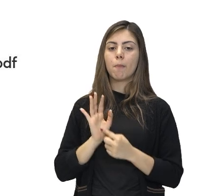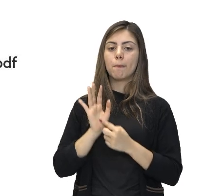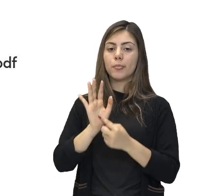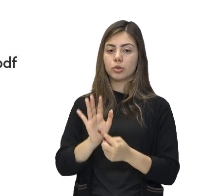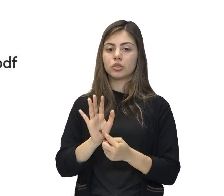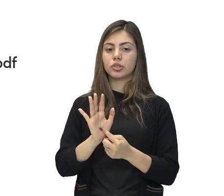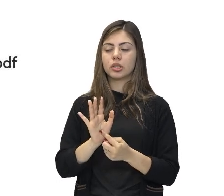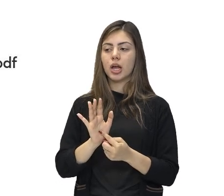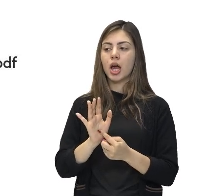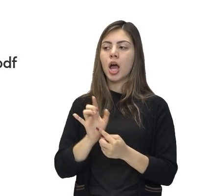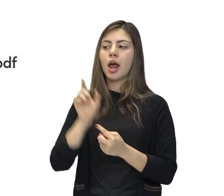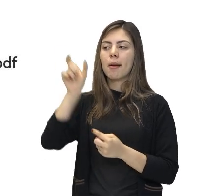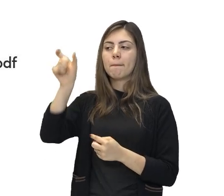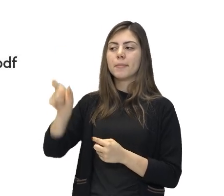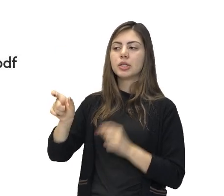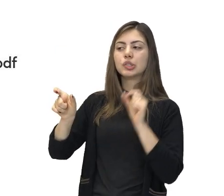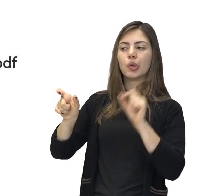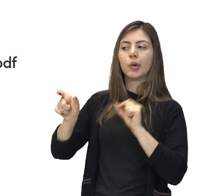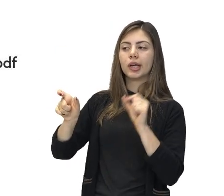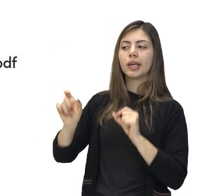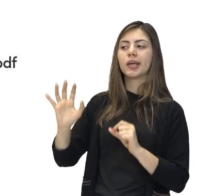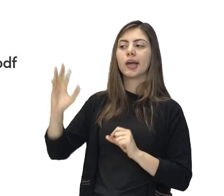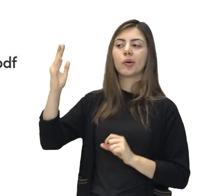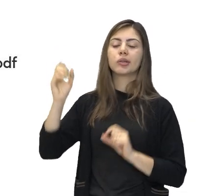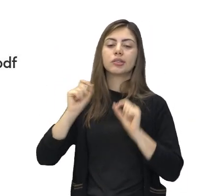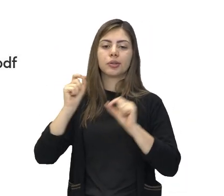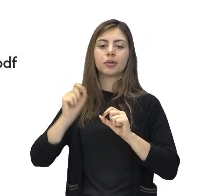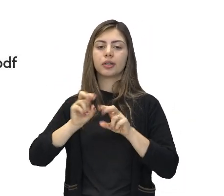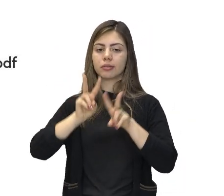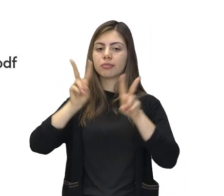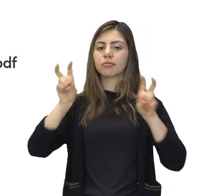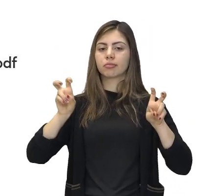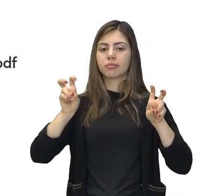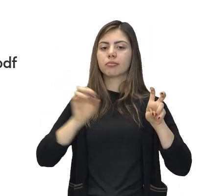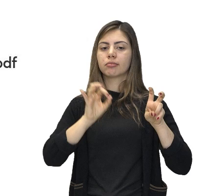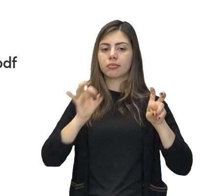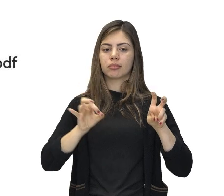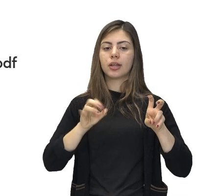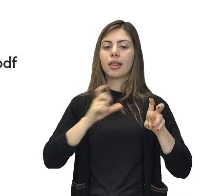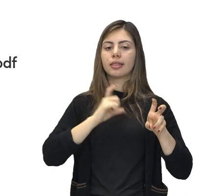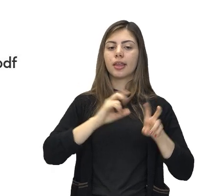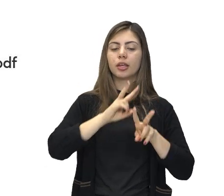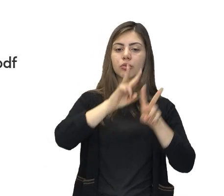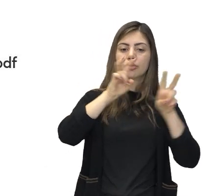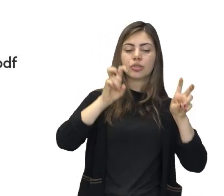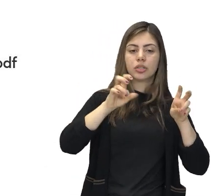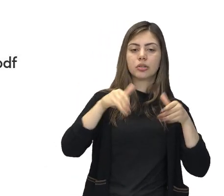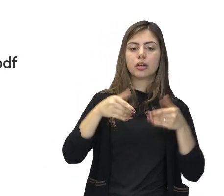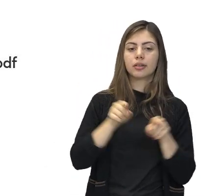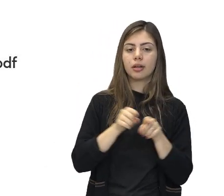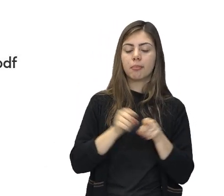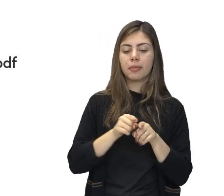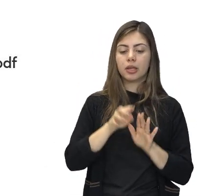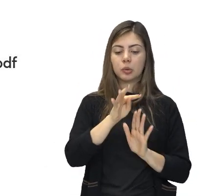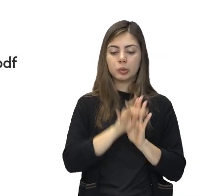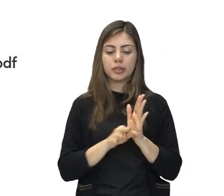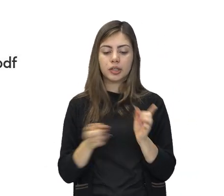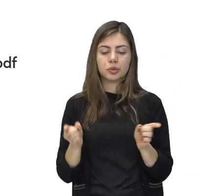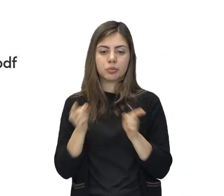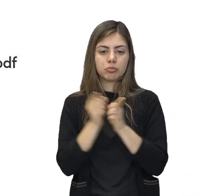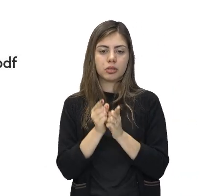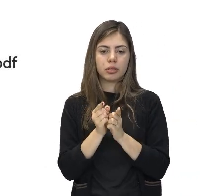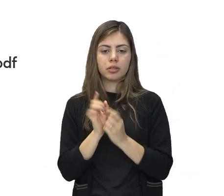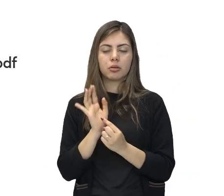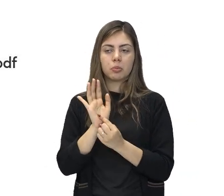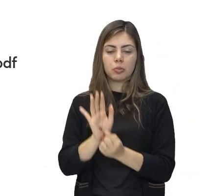e contextualização do entrevistado e do tema, não é? Então, aquele texto introdutório se torna essa apresentação